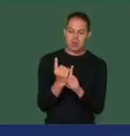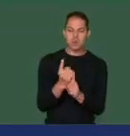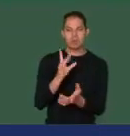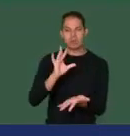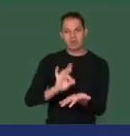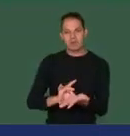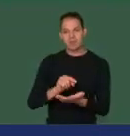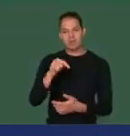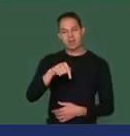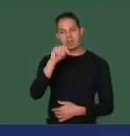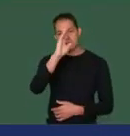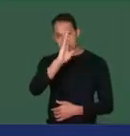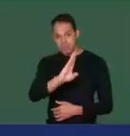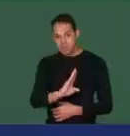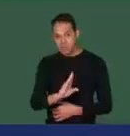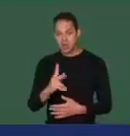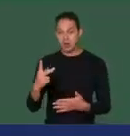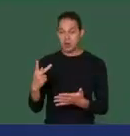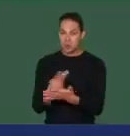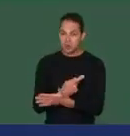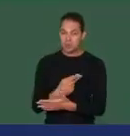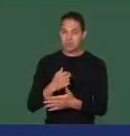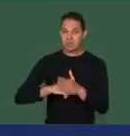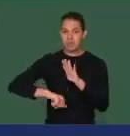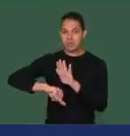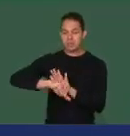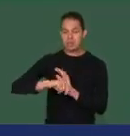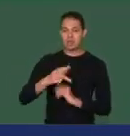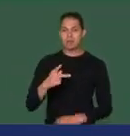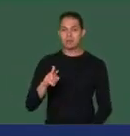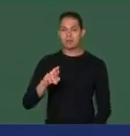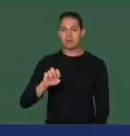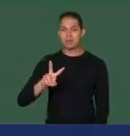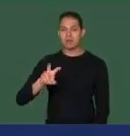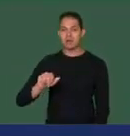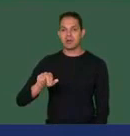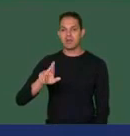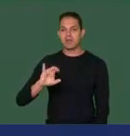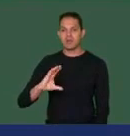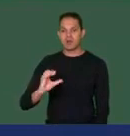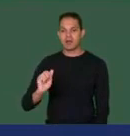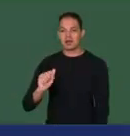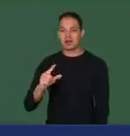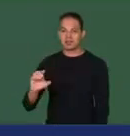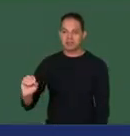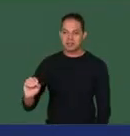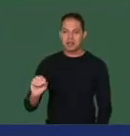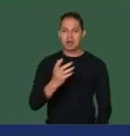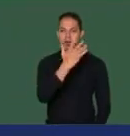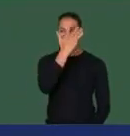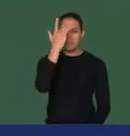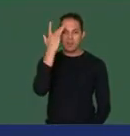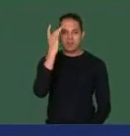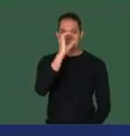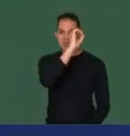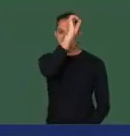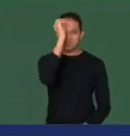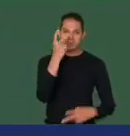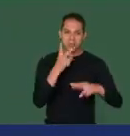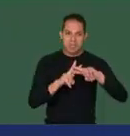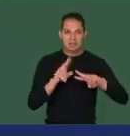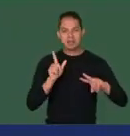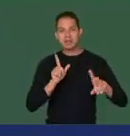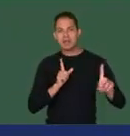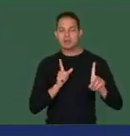país. Se houve prevaricação, se houveram pessoas presas sem motivo algum, nós